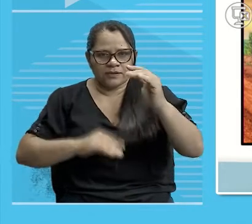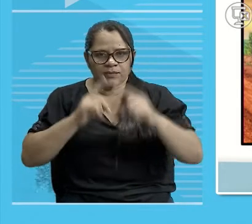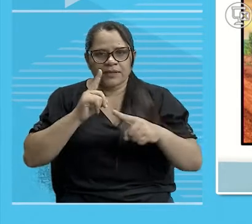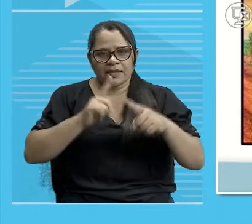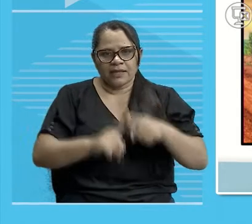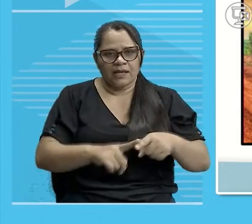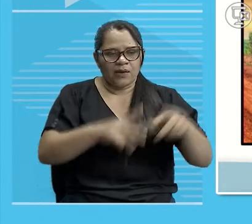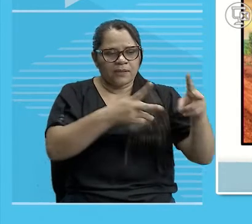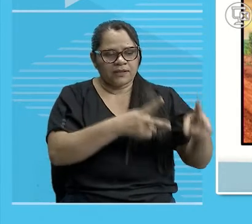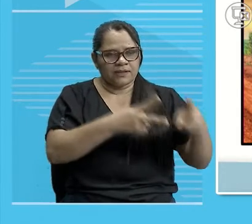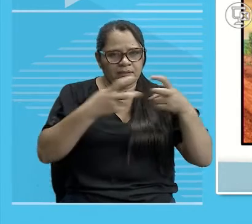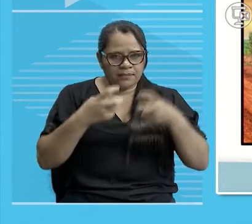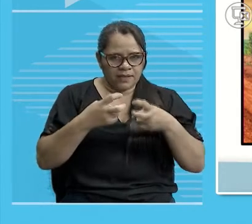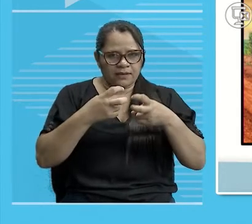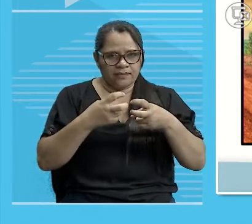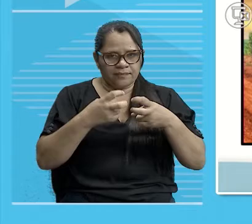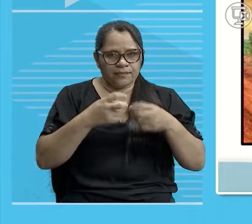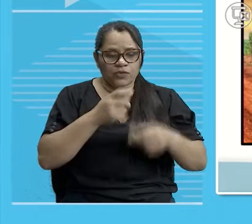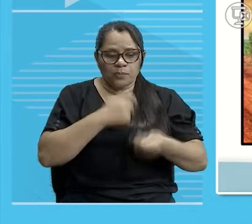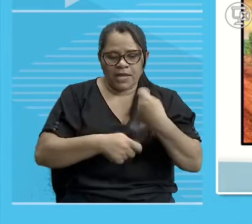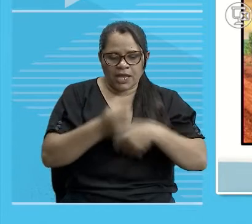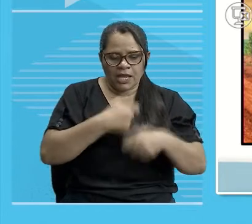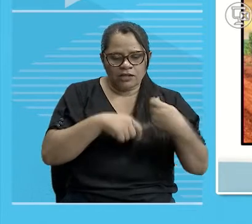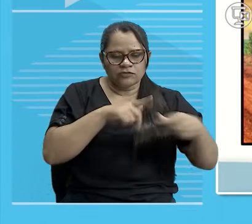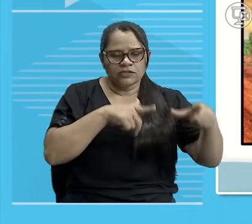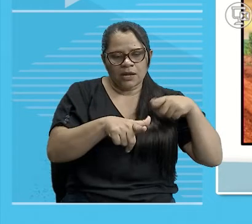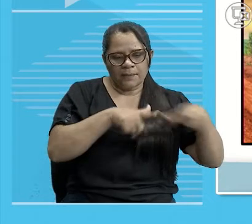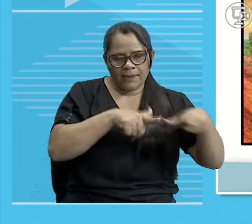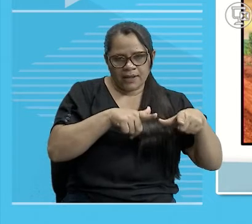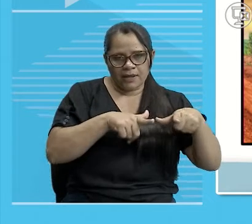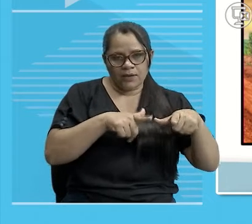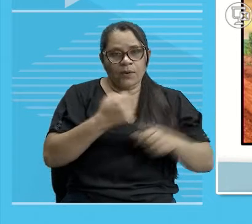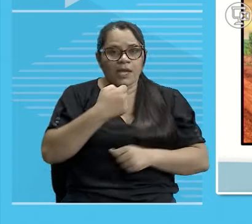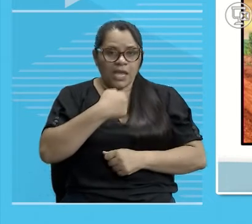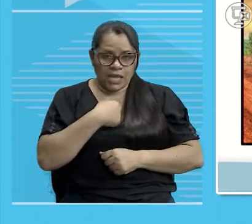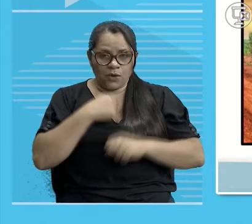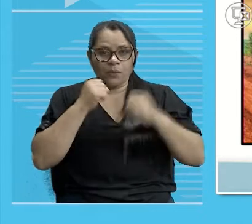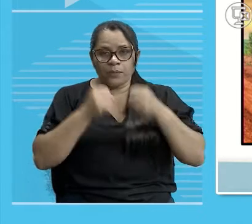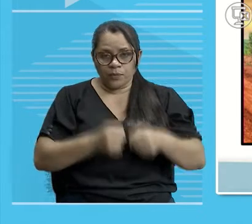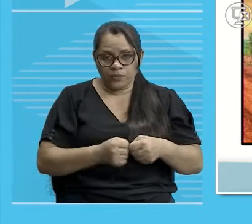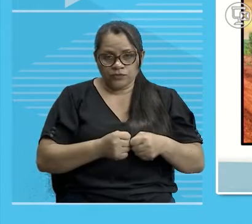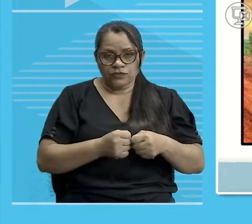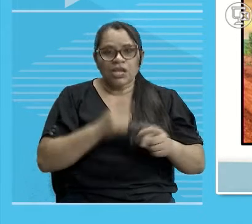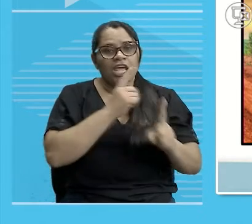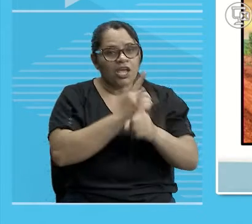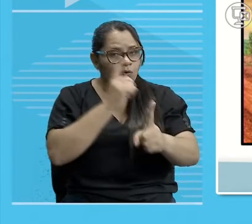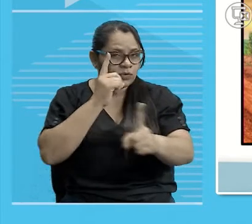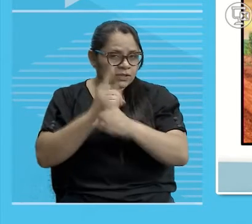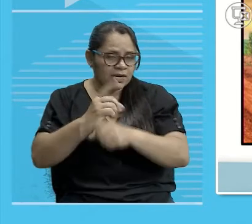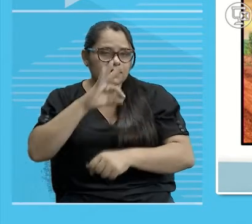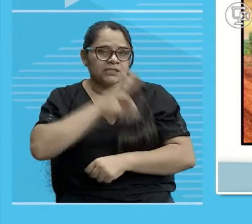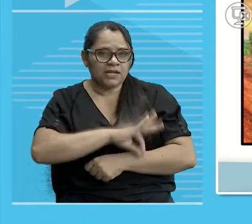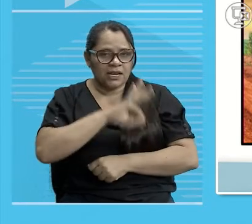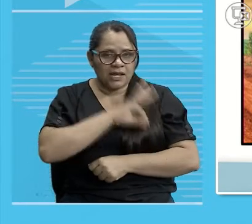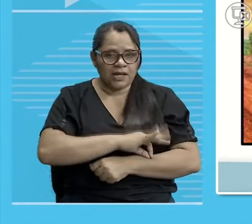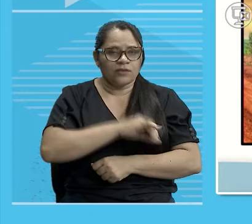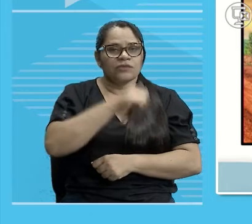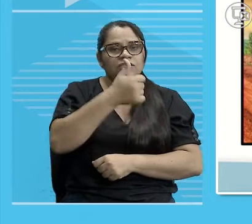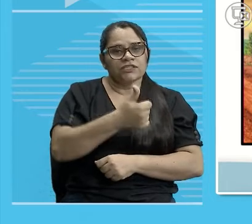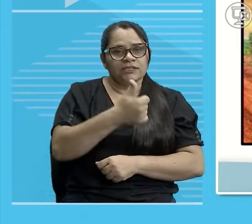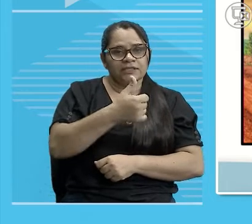trabalho eu pude encontrar certo é salários de 10 15 mil reais